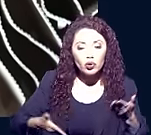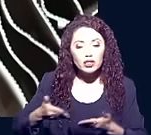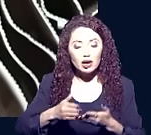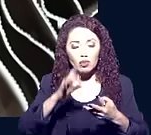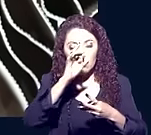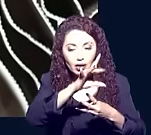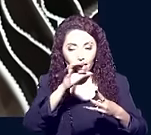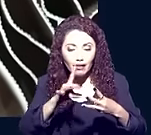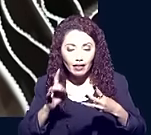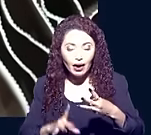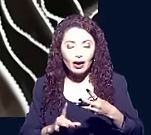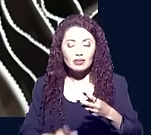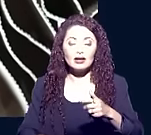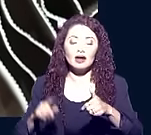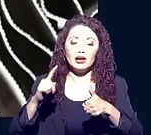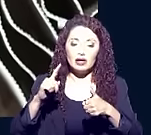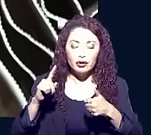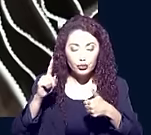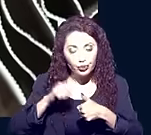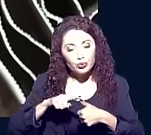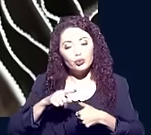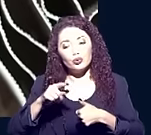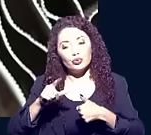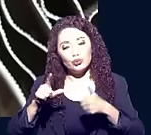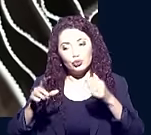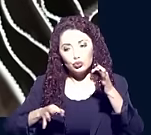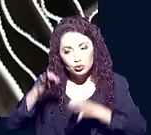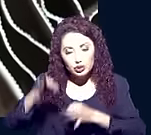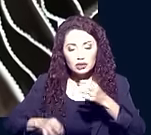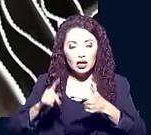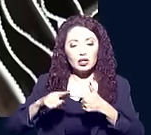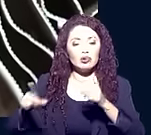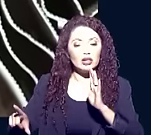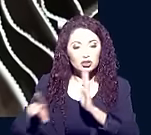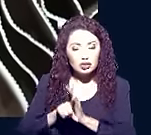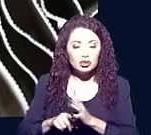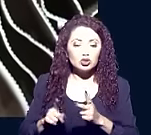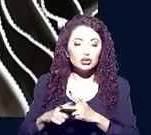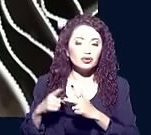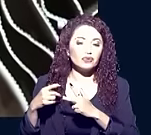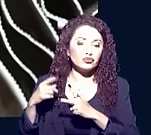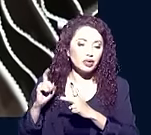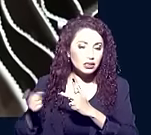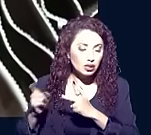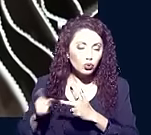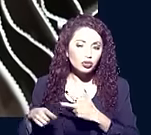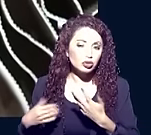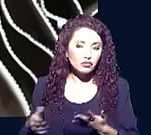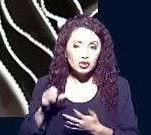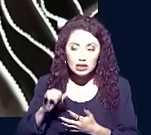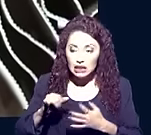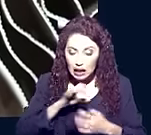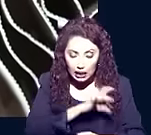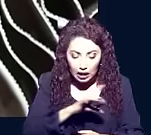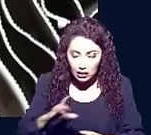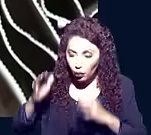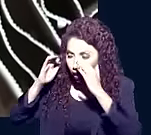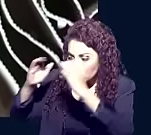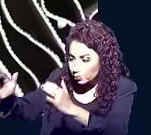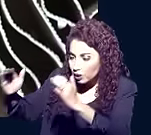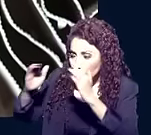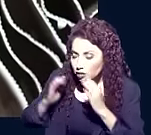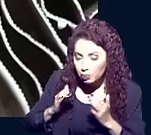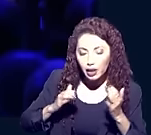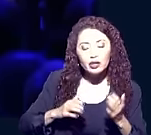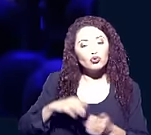sua função constitucional e os limites dos seus quadrados se respeitados o Brasil é o melhor país do mundo Presidente temos